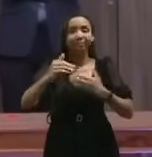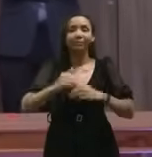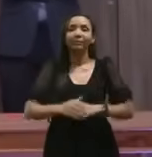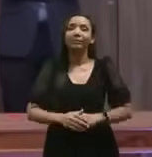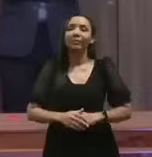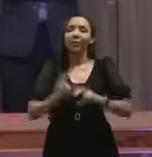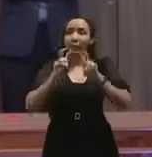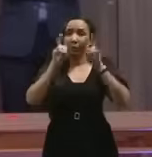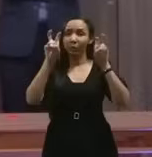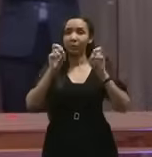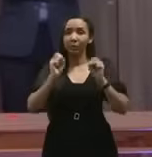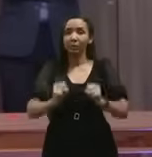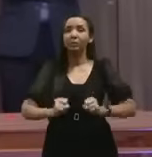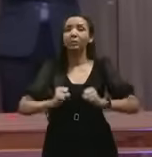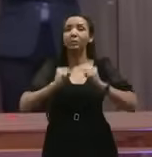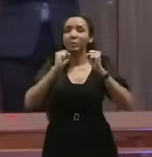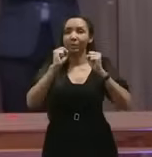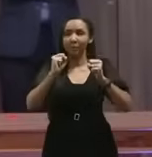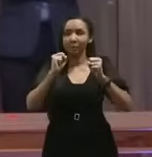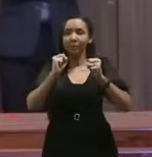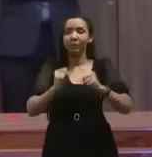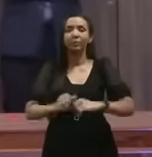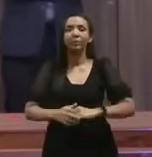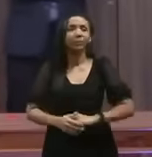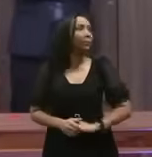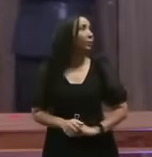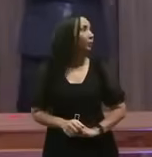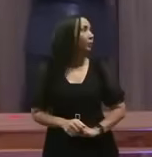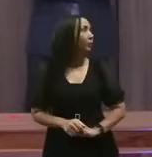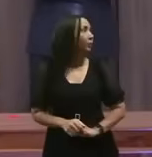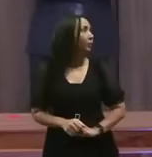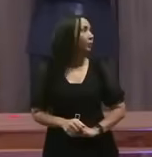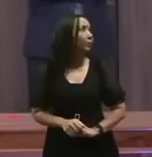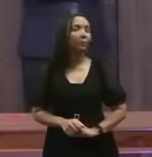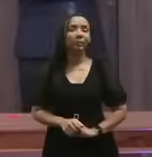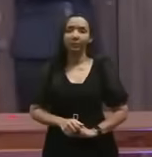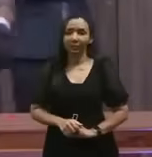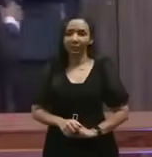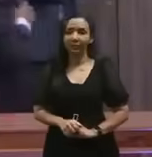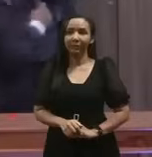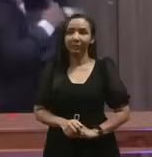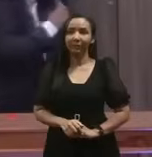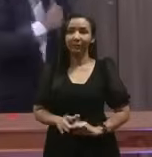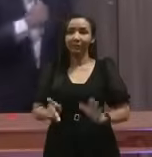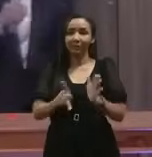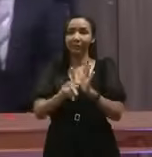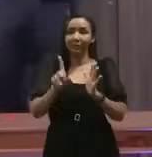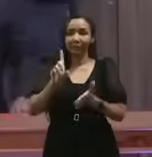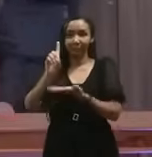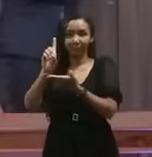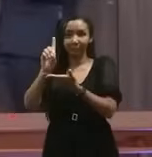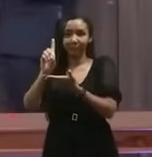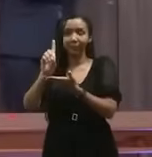nenhum sinal para vocês senão sinal de